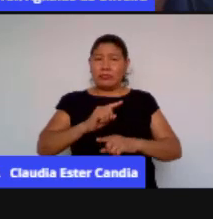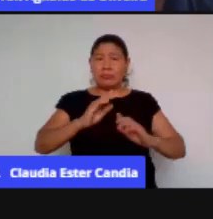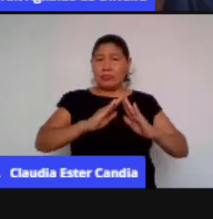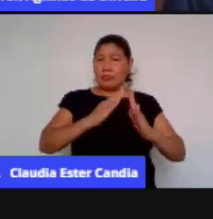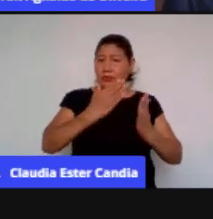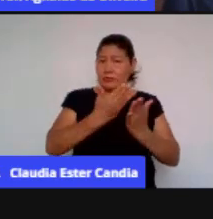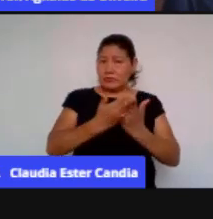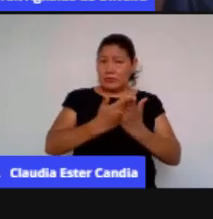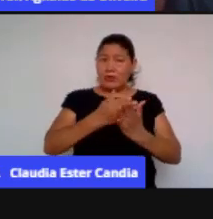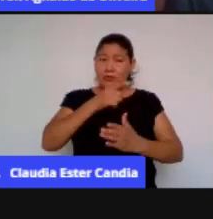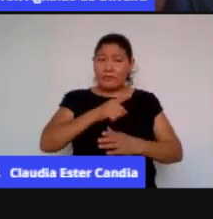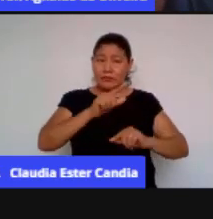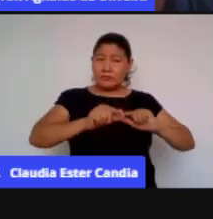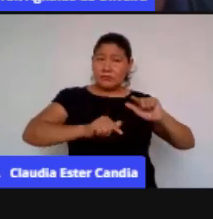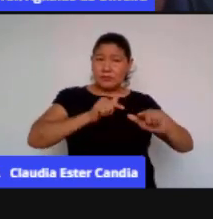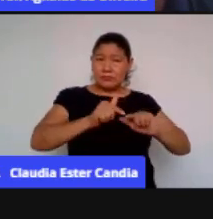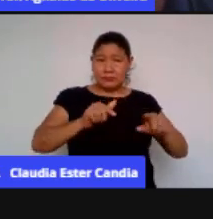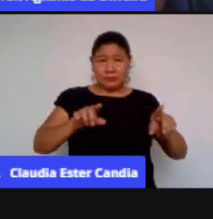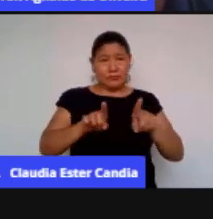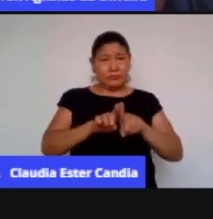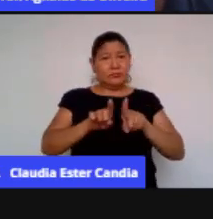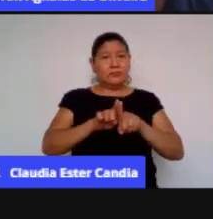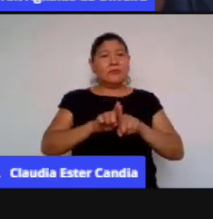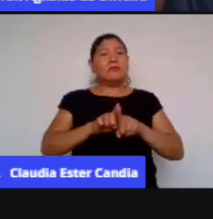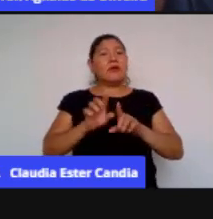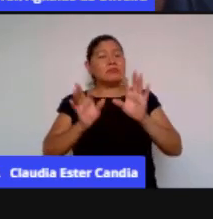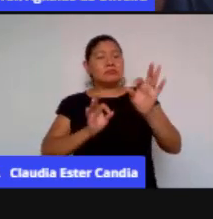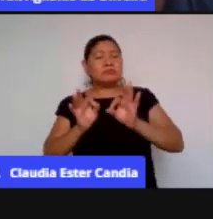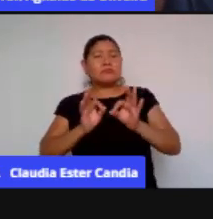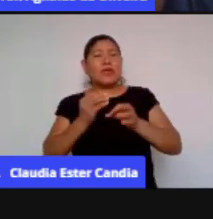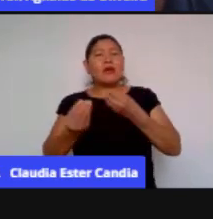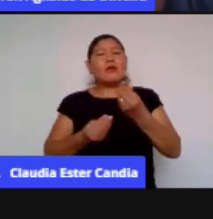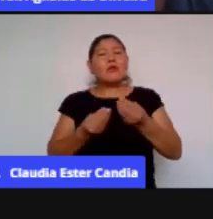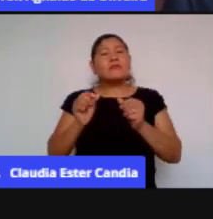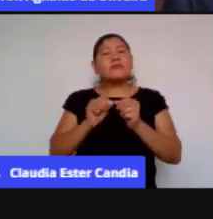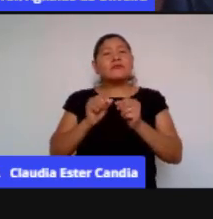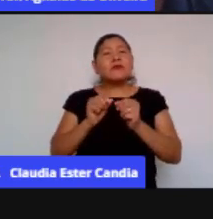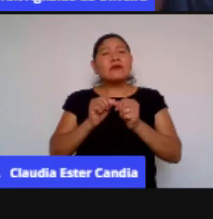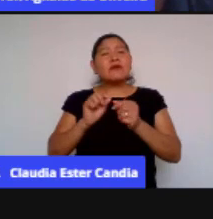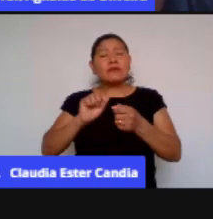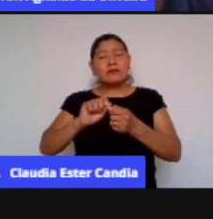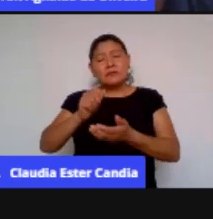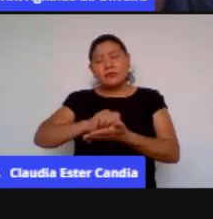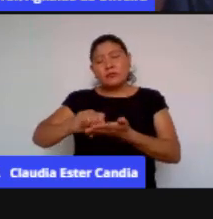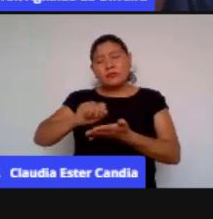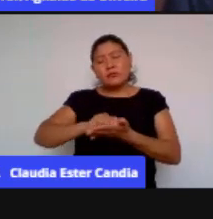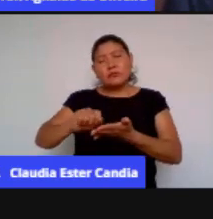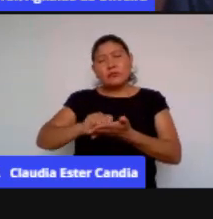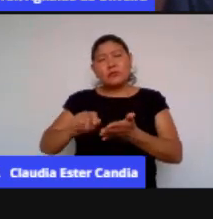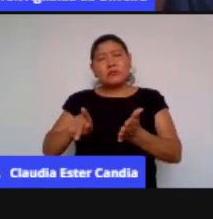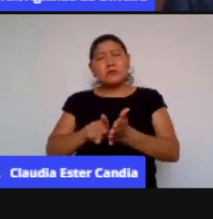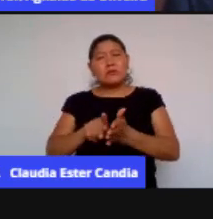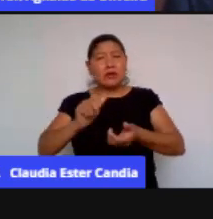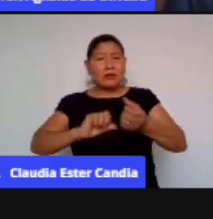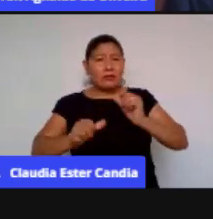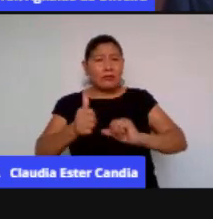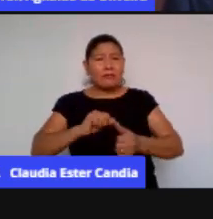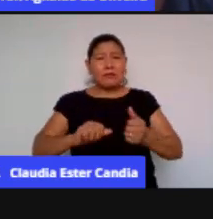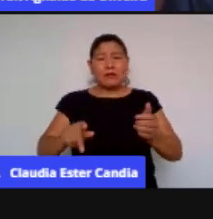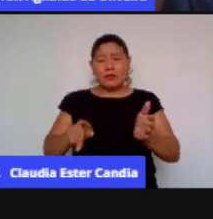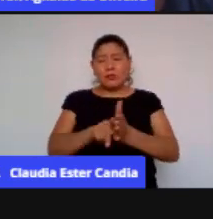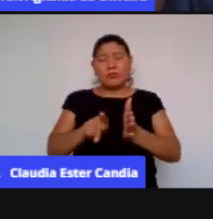definir algumas formas de como você registrar a aprendizagem escolar desses seus alunos. Então, mediante a